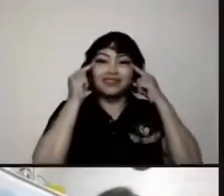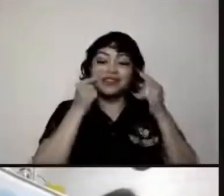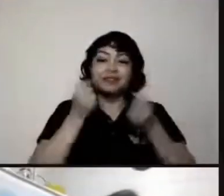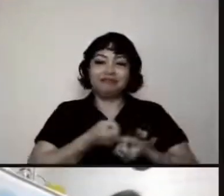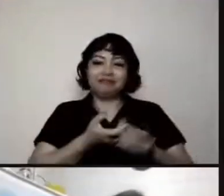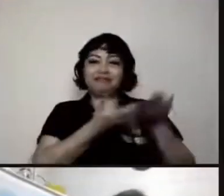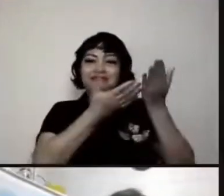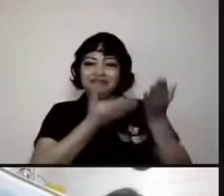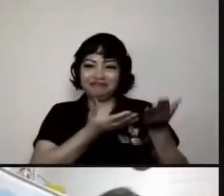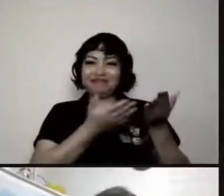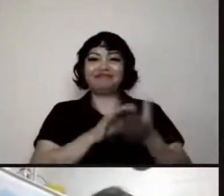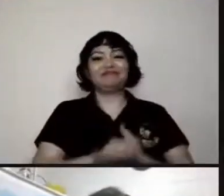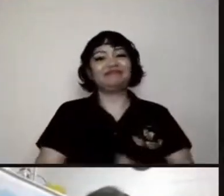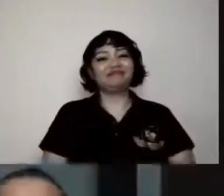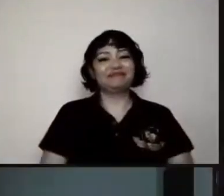aí, Fabi?